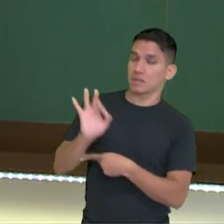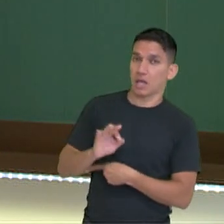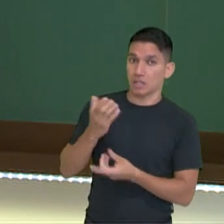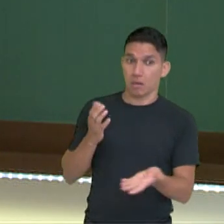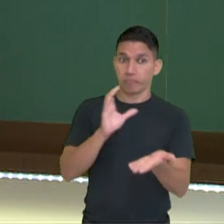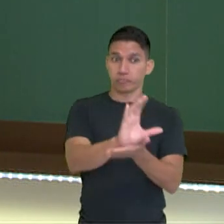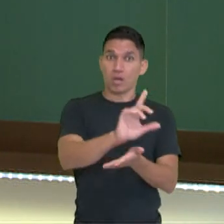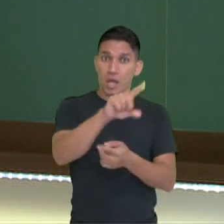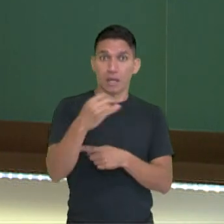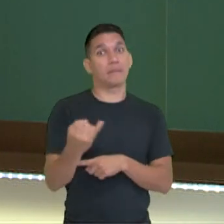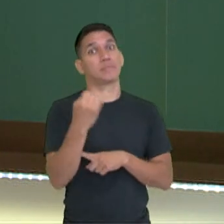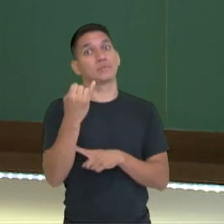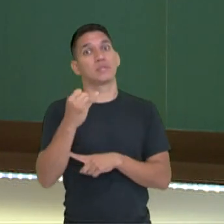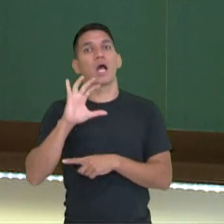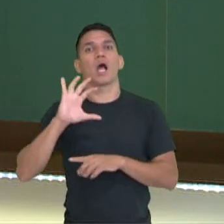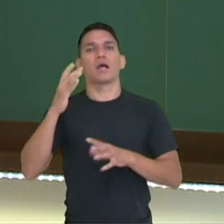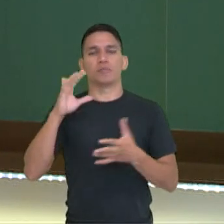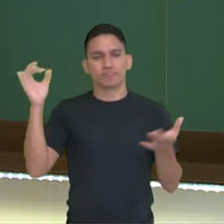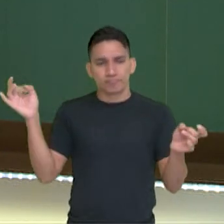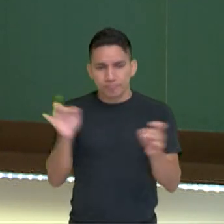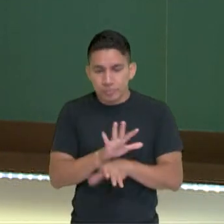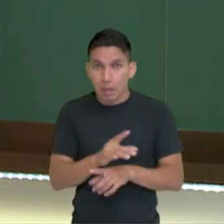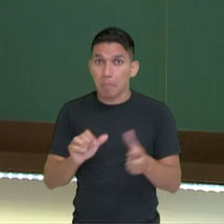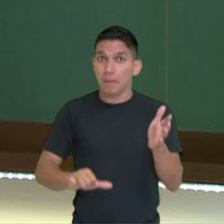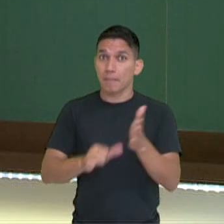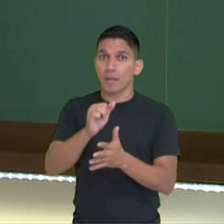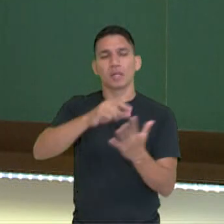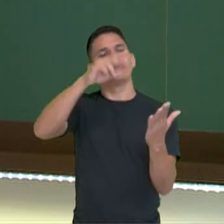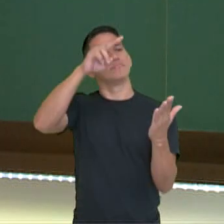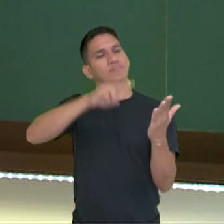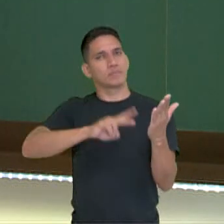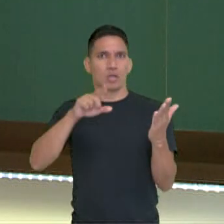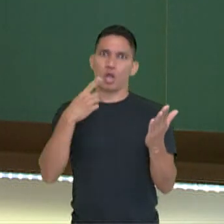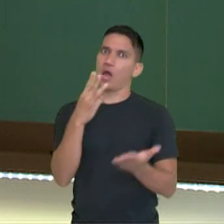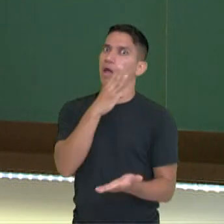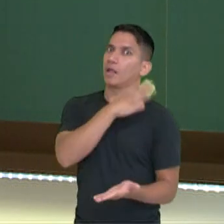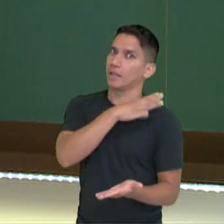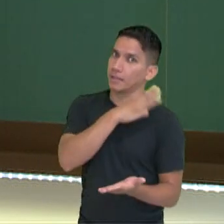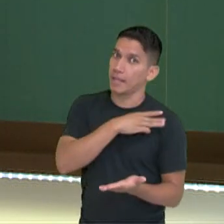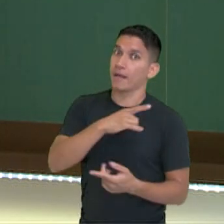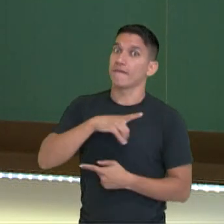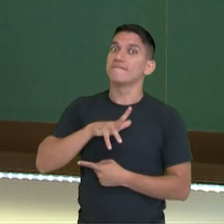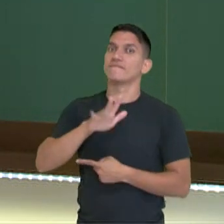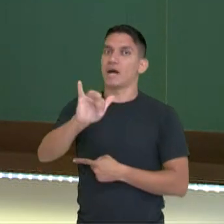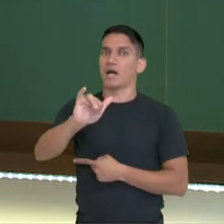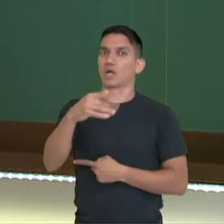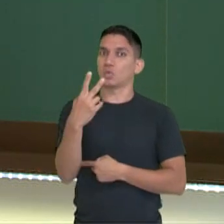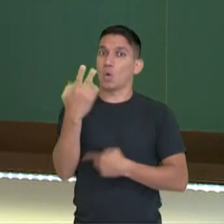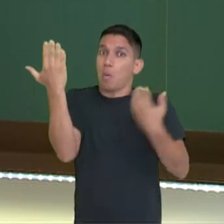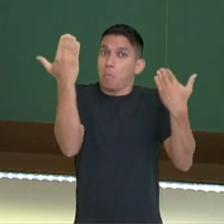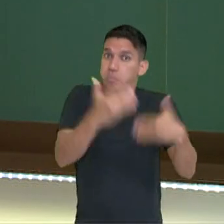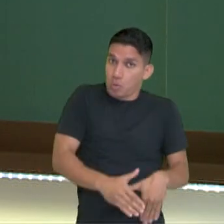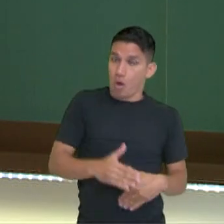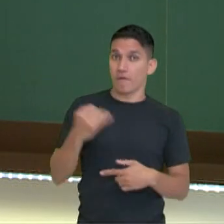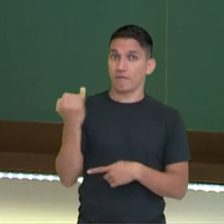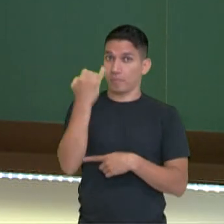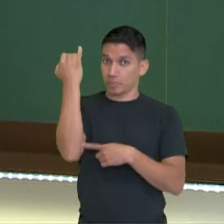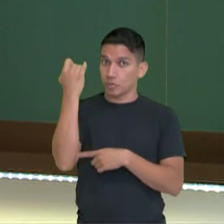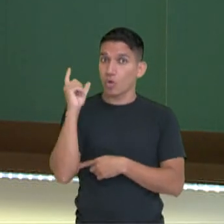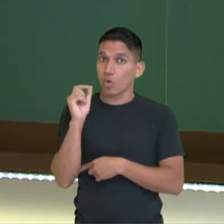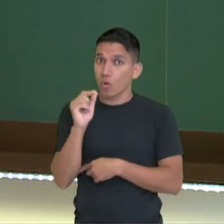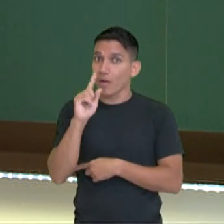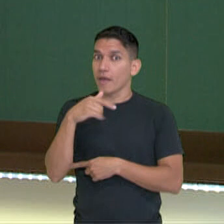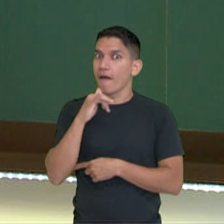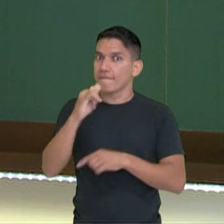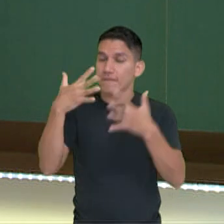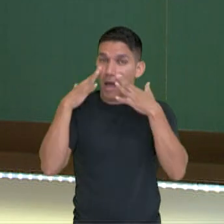poder resolver isso, primeira coisa, a gente lê. Nós aqui no terceiro ano temos 2 provas muito importantes na nossa vida, que eu sempre ressalto,